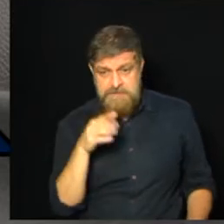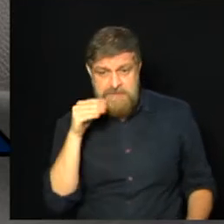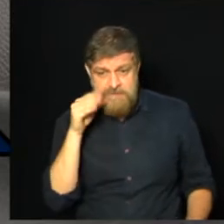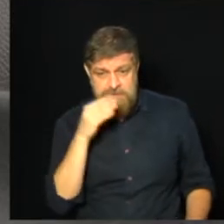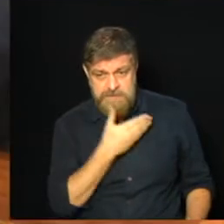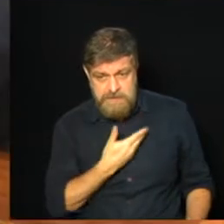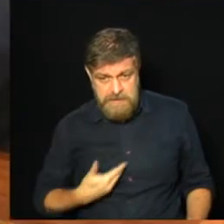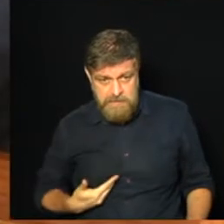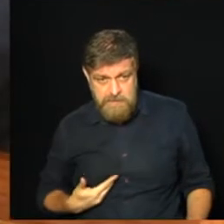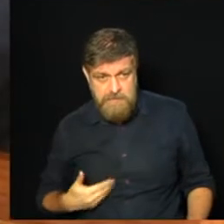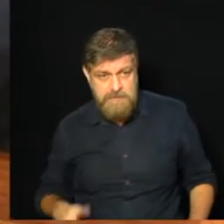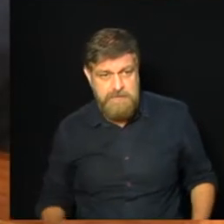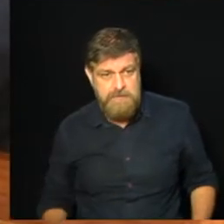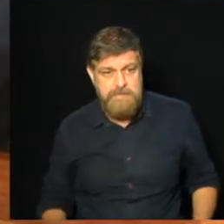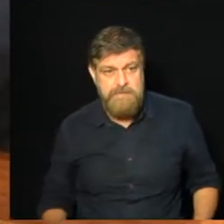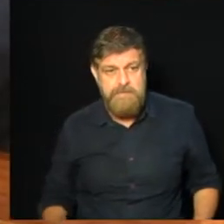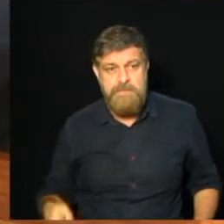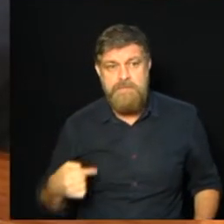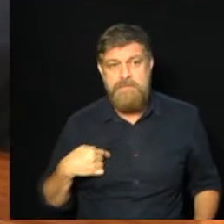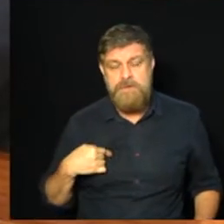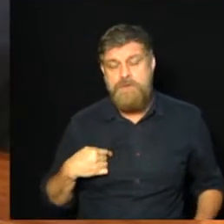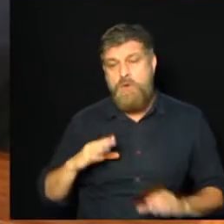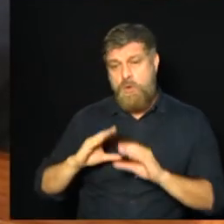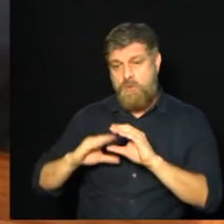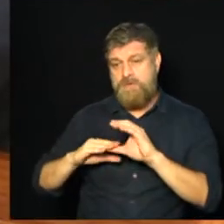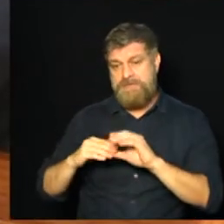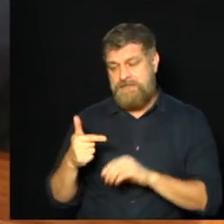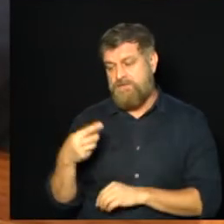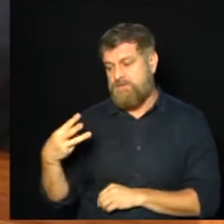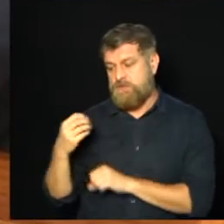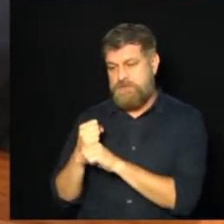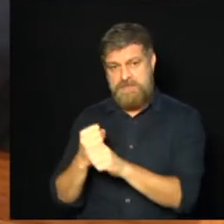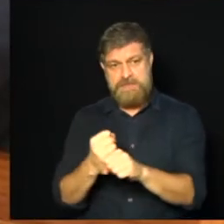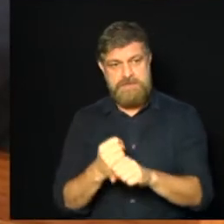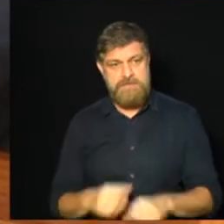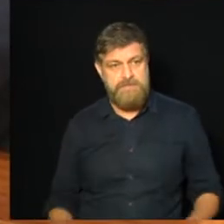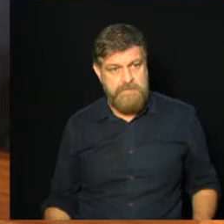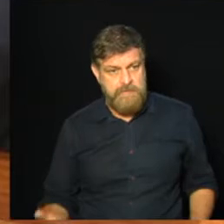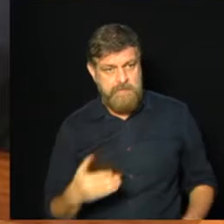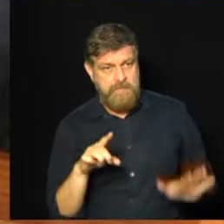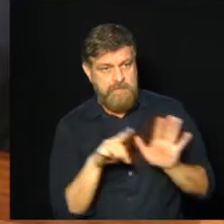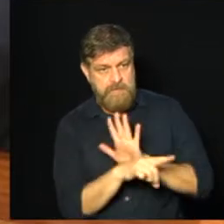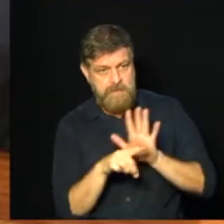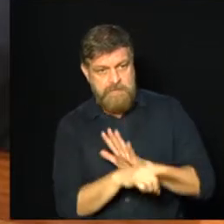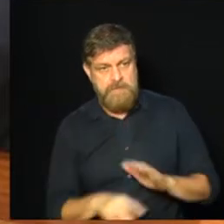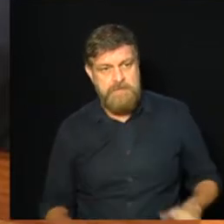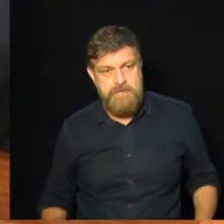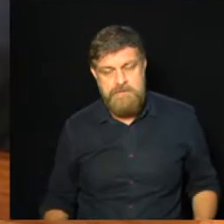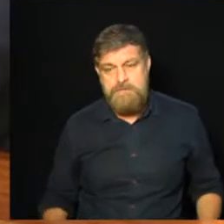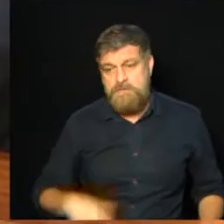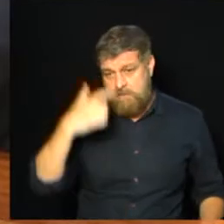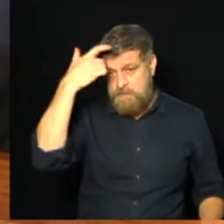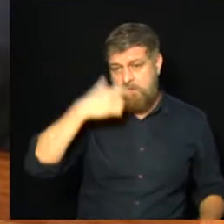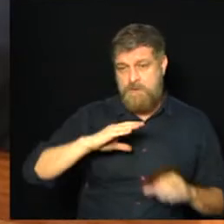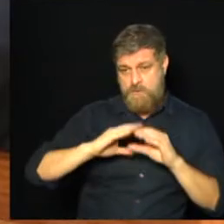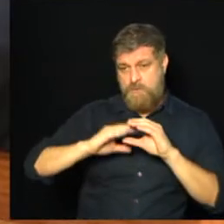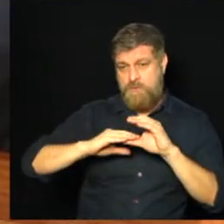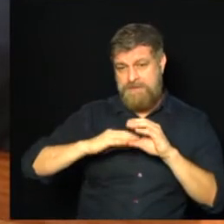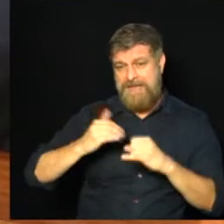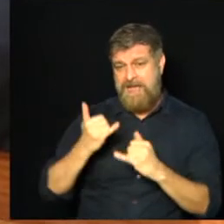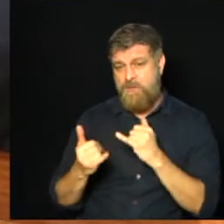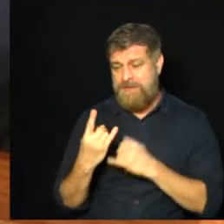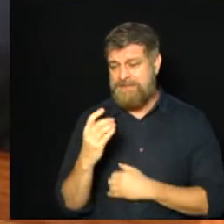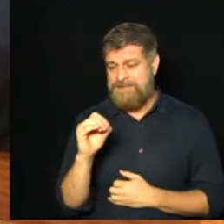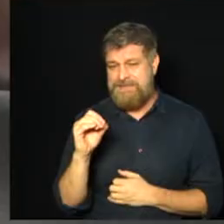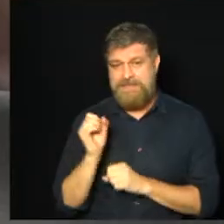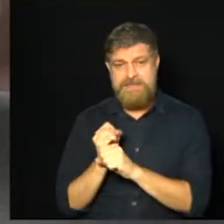carreira? Eu sou concursada há 23 anos na Doutor prefeitura. Esteno? Concursado há quase 10 anos. Doutor